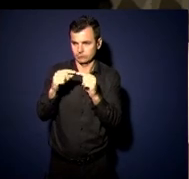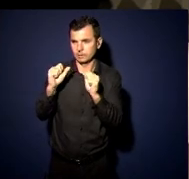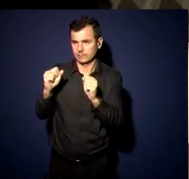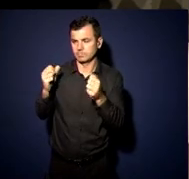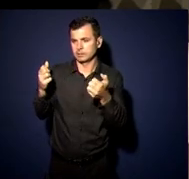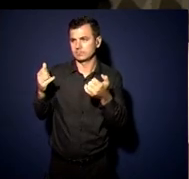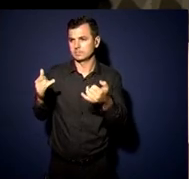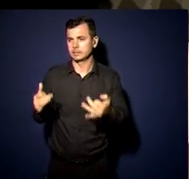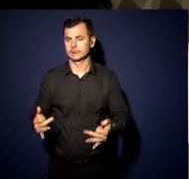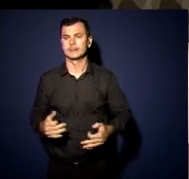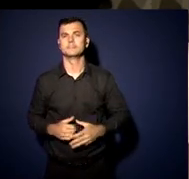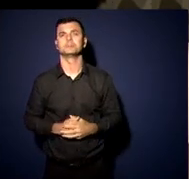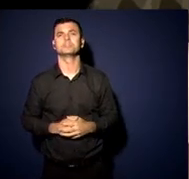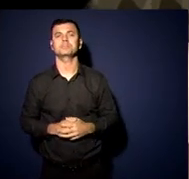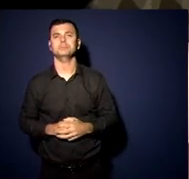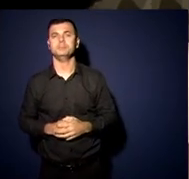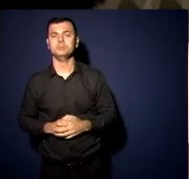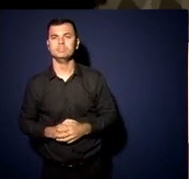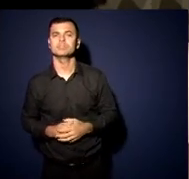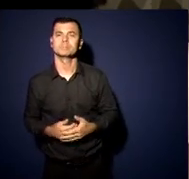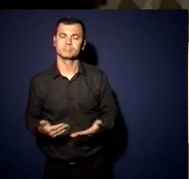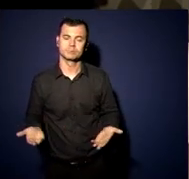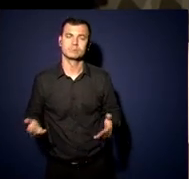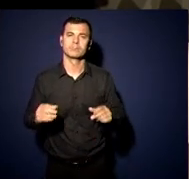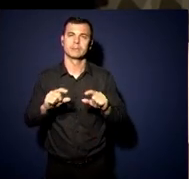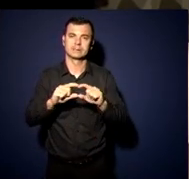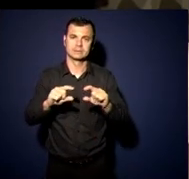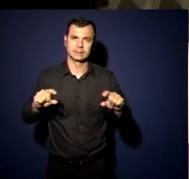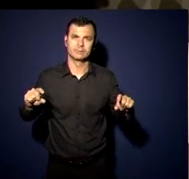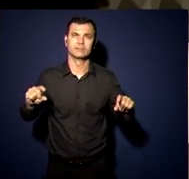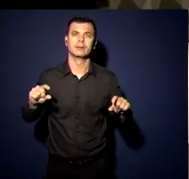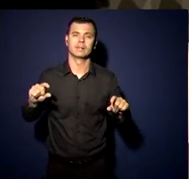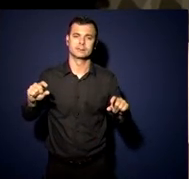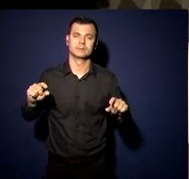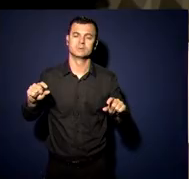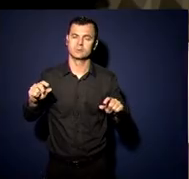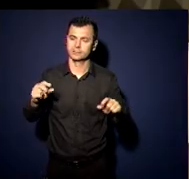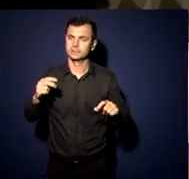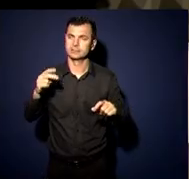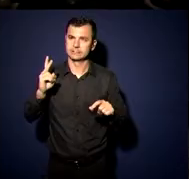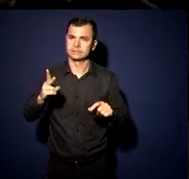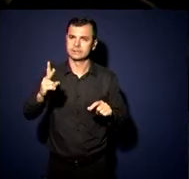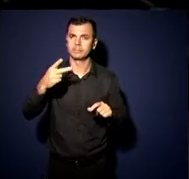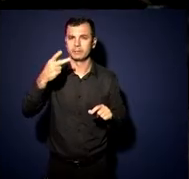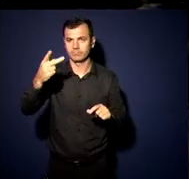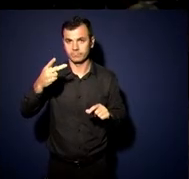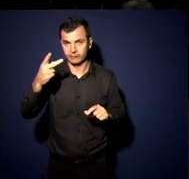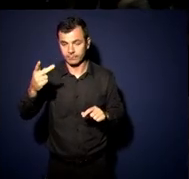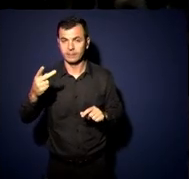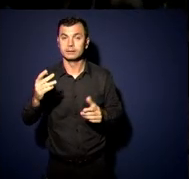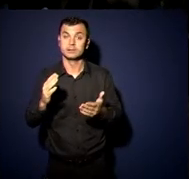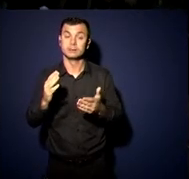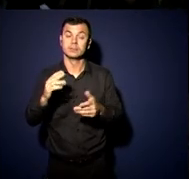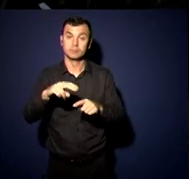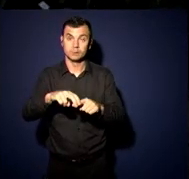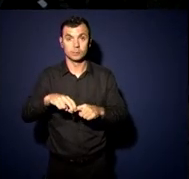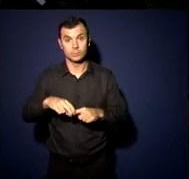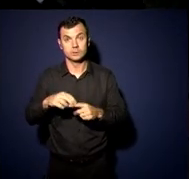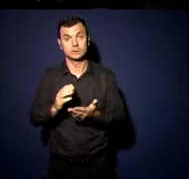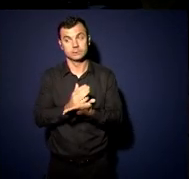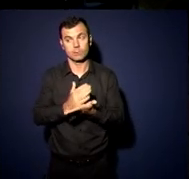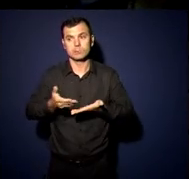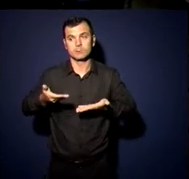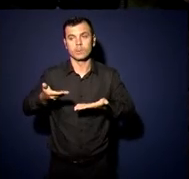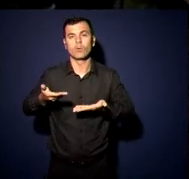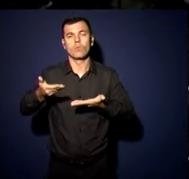então essa frase a gente vem falando desde o início do mandato e essa frase me rendeu alguns convites que eu me orgulho